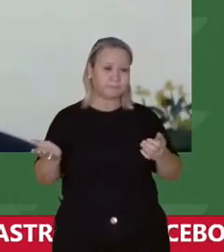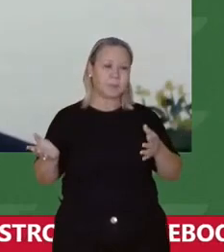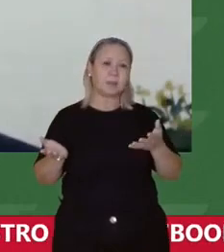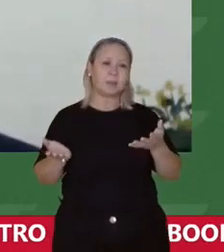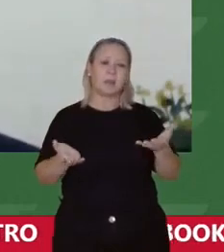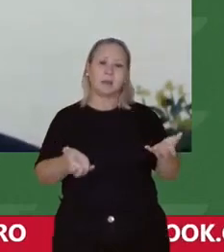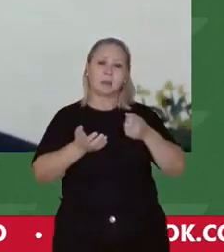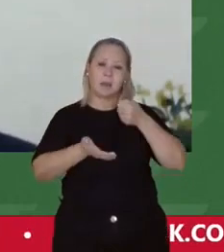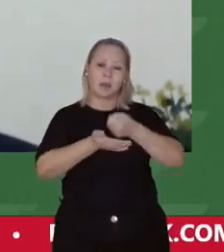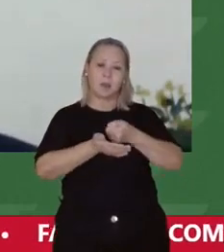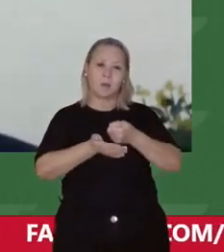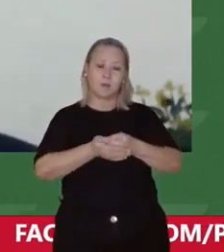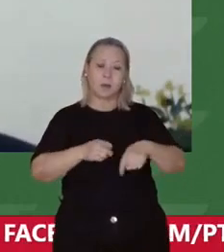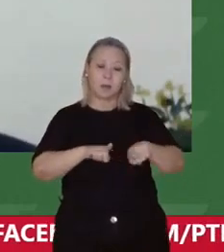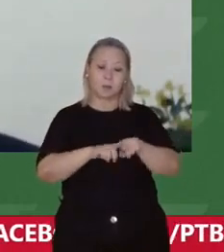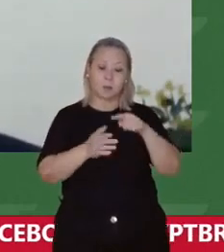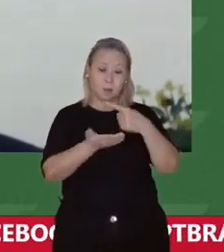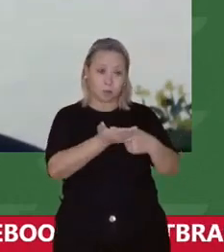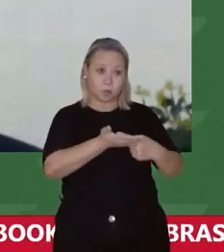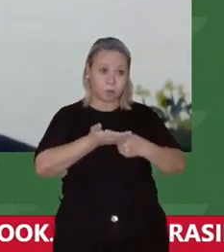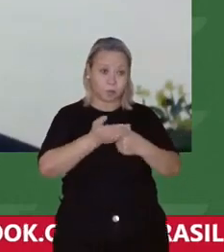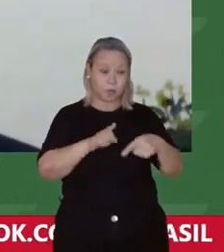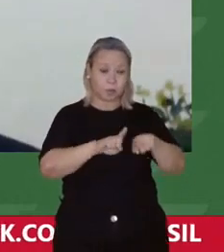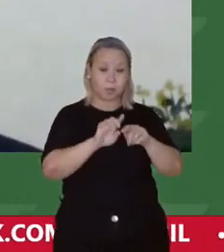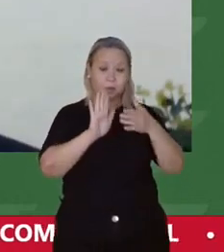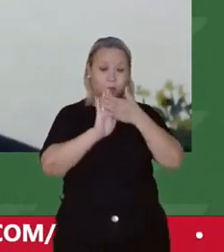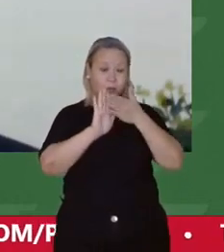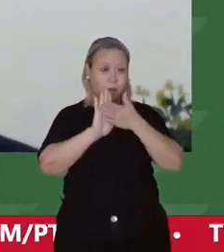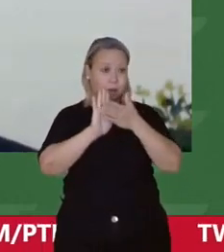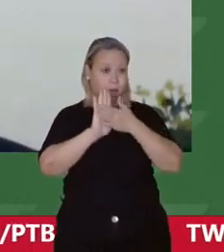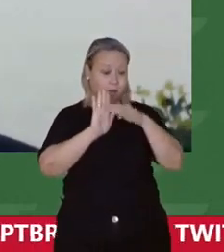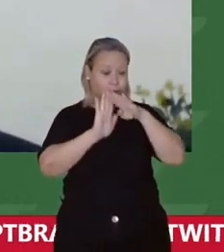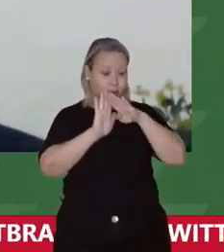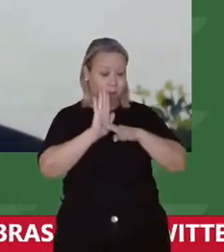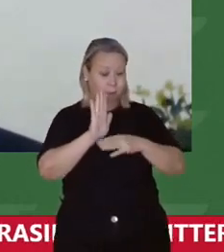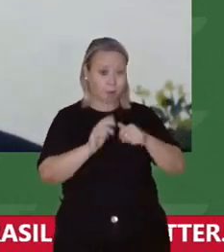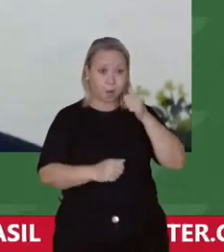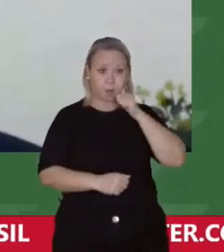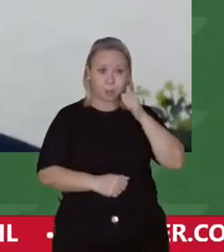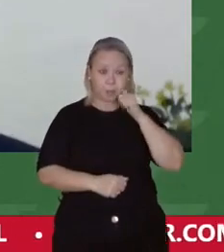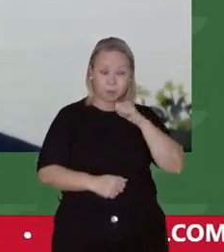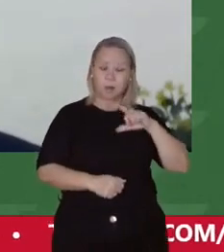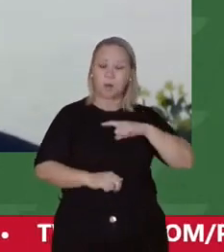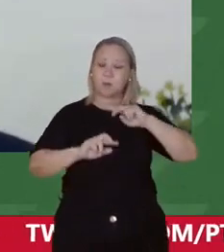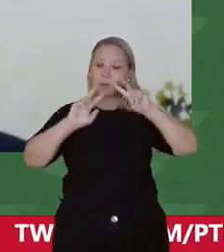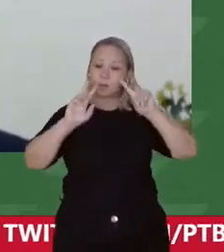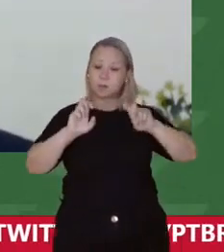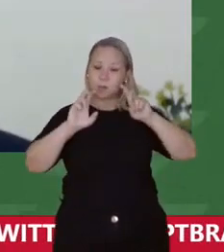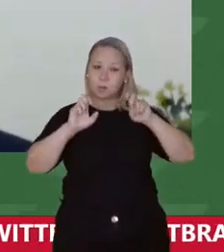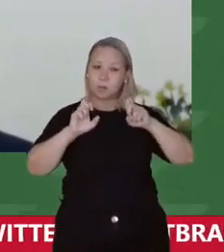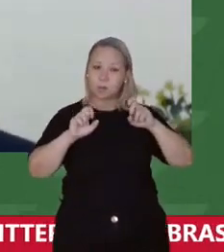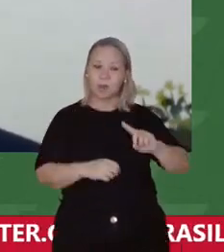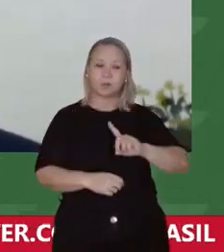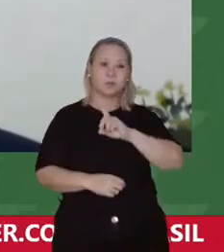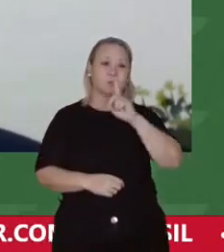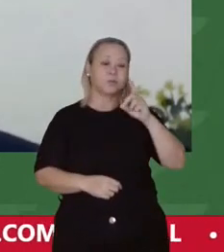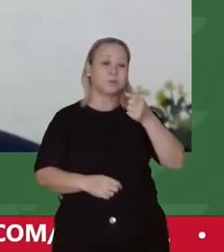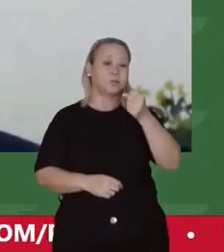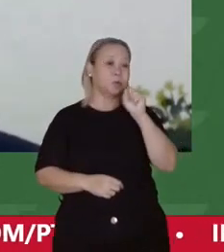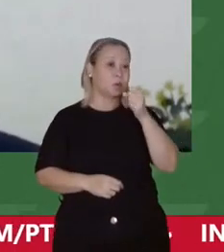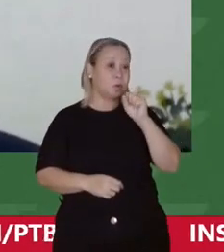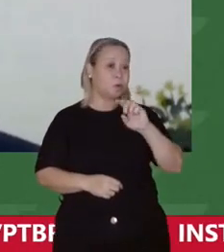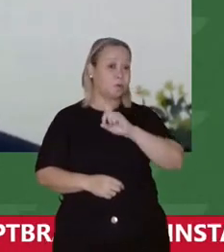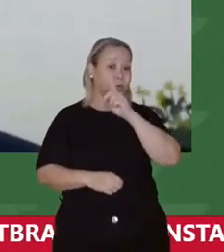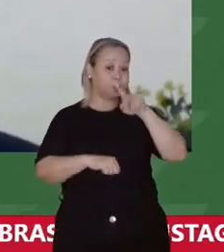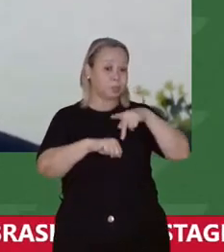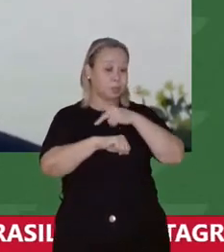das mulheres, dizer que nós vamos ter um seminário temático no dia 8, no Dia Internacional das Mulheres, de luta, com a nossa